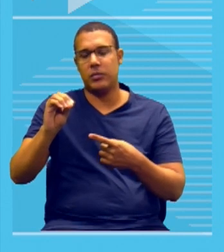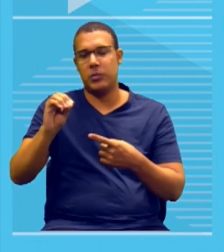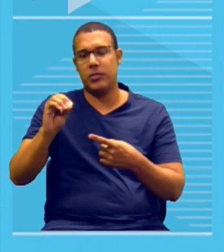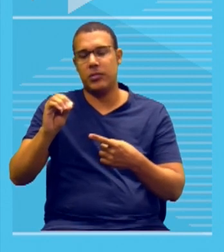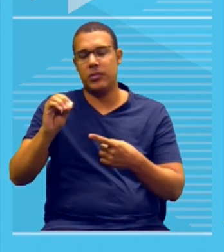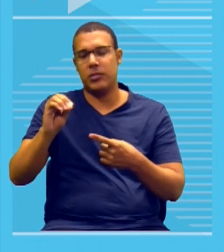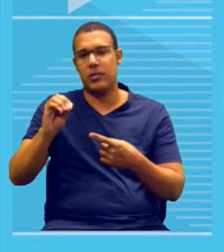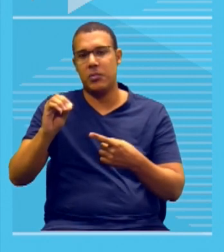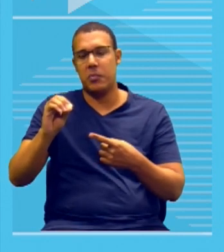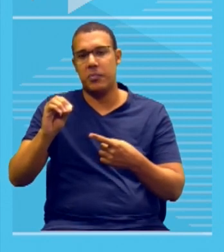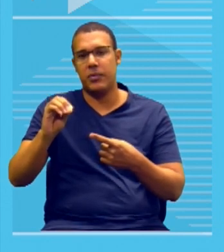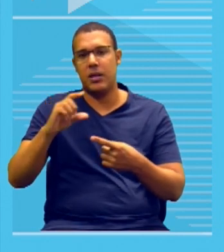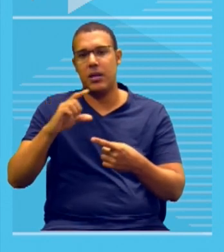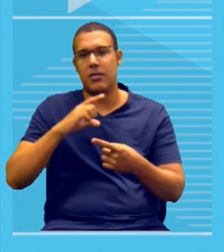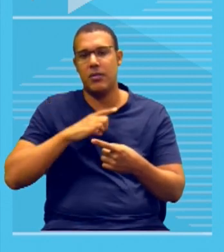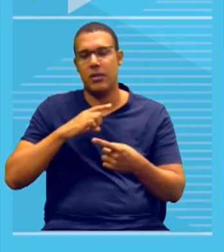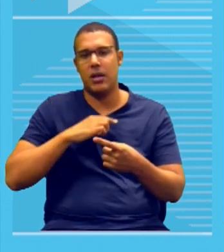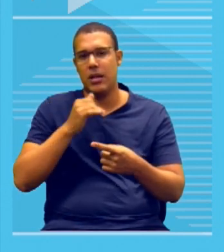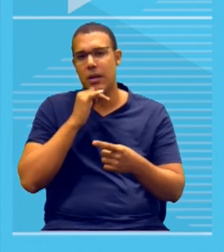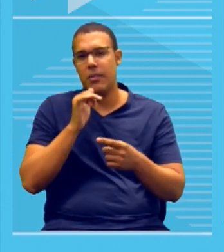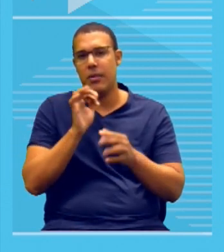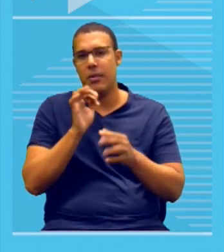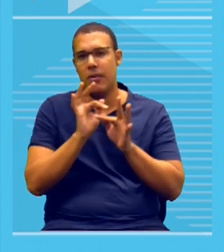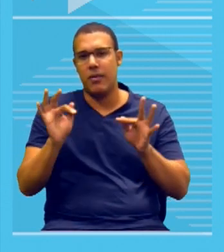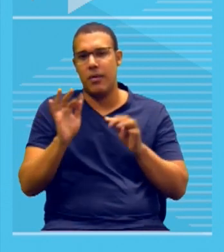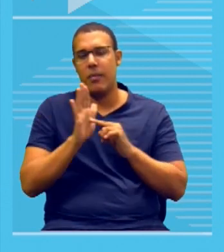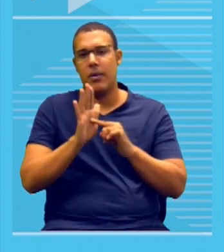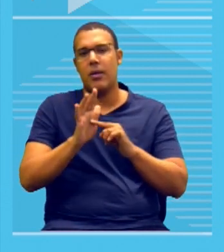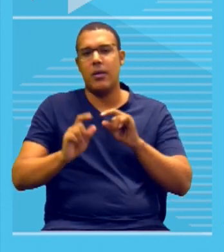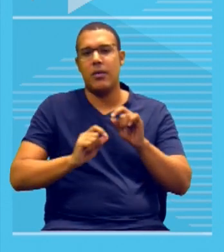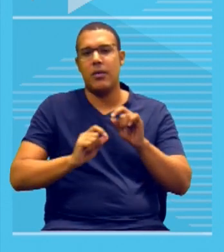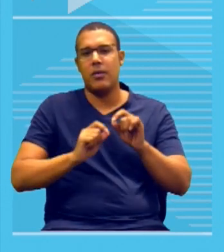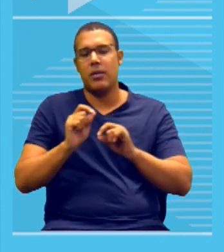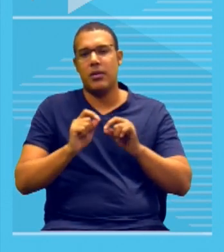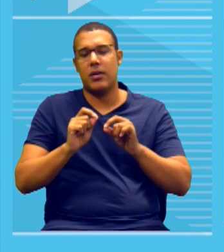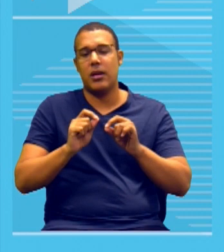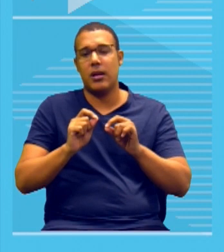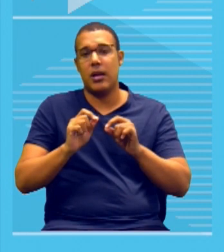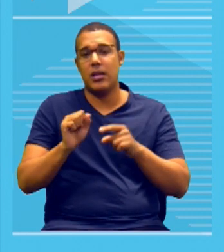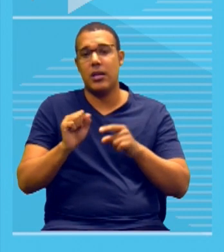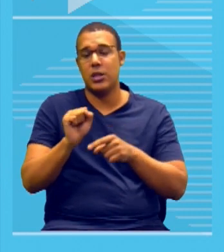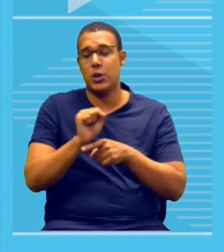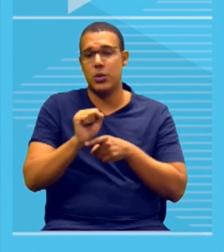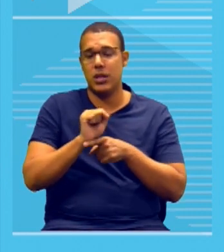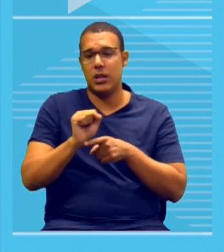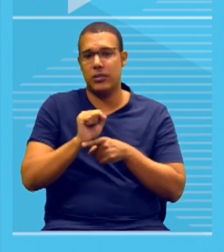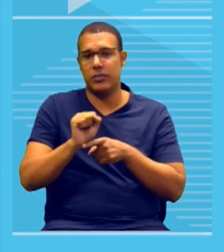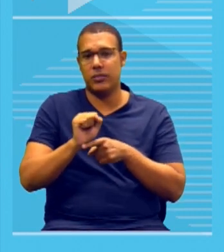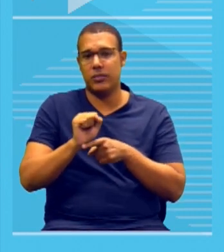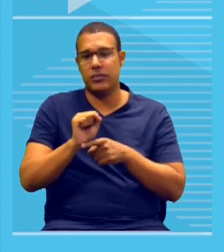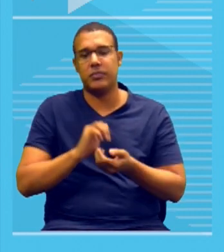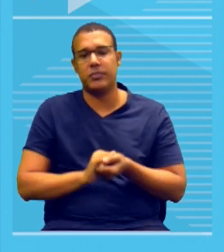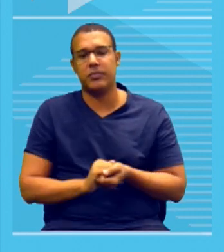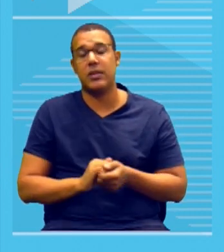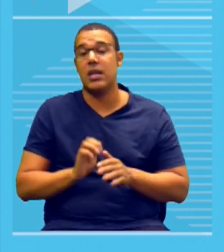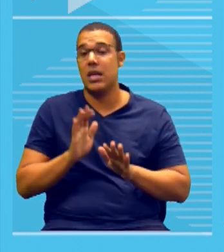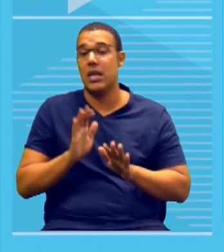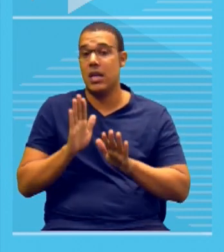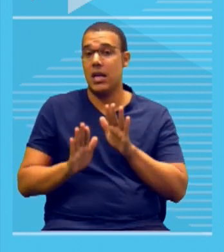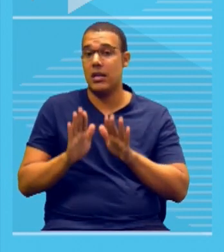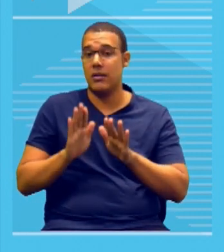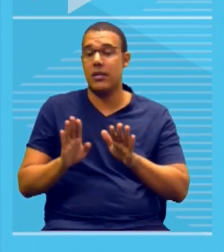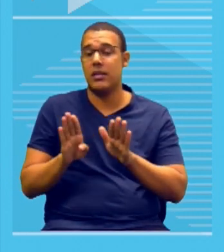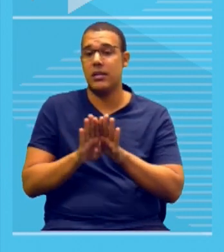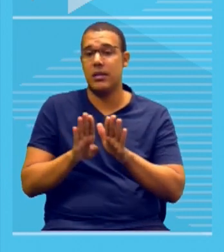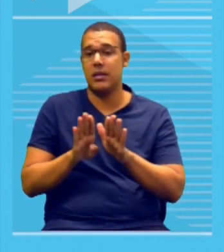vão numa oração apresentar a função de sujeito e muito raramente a função